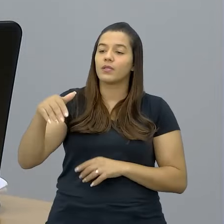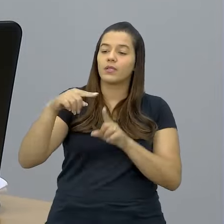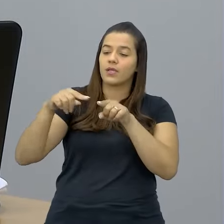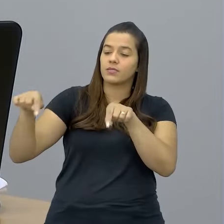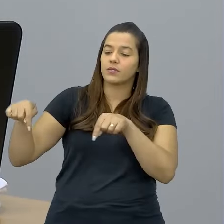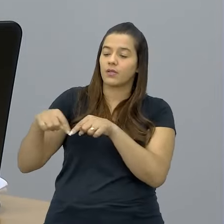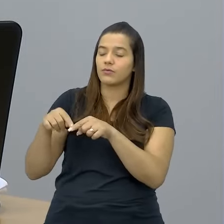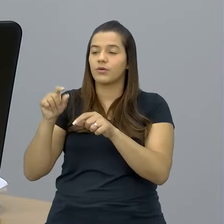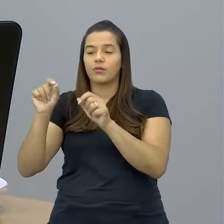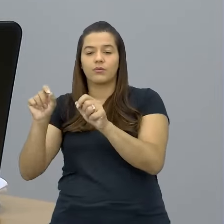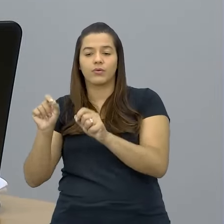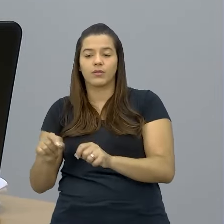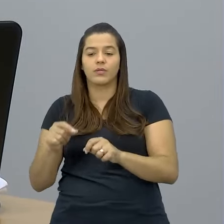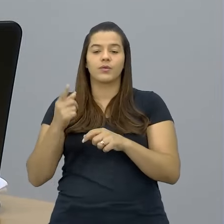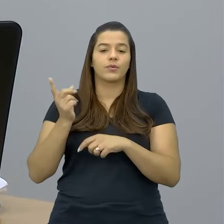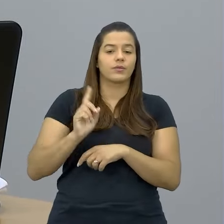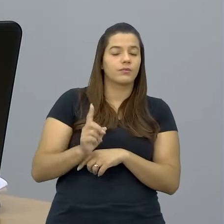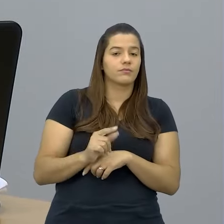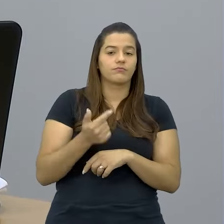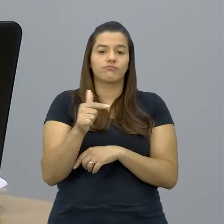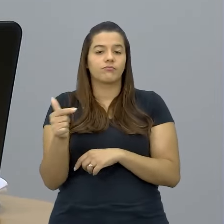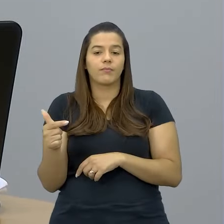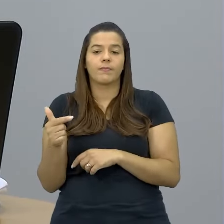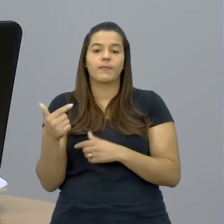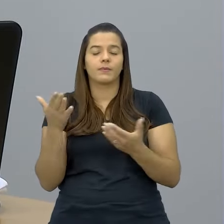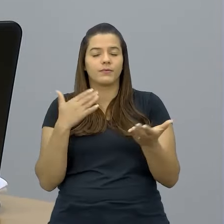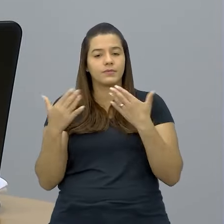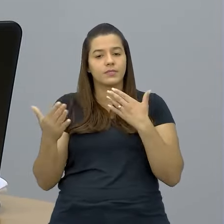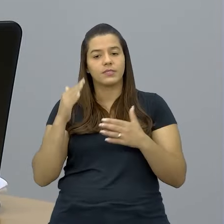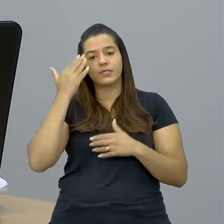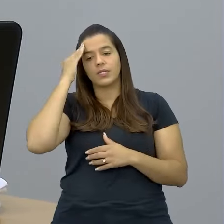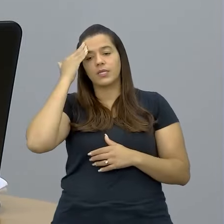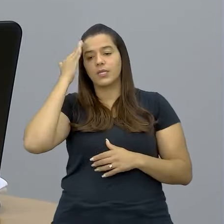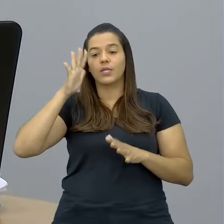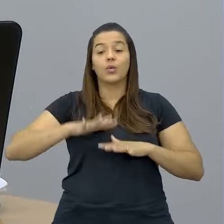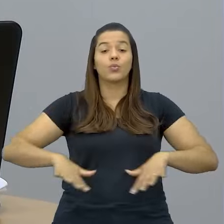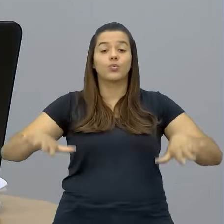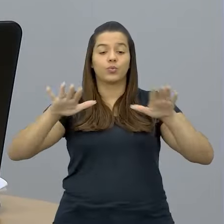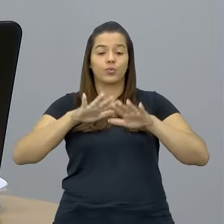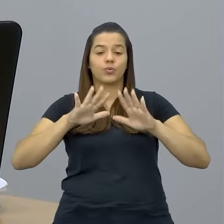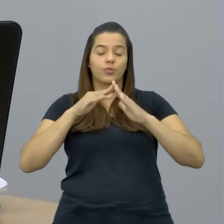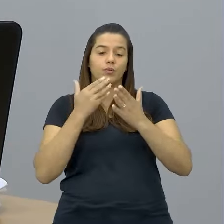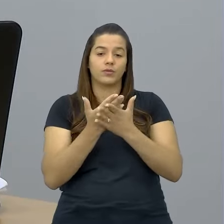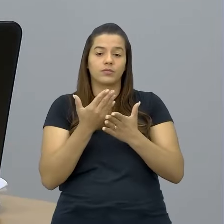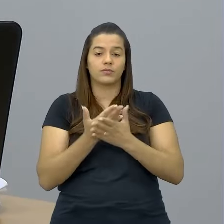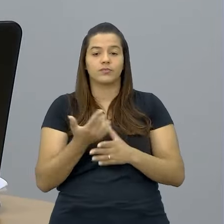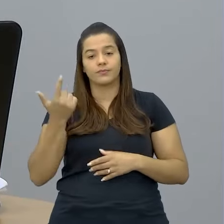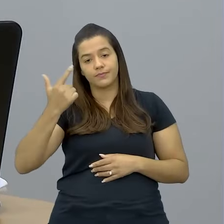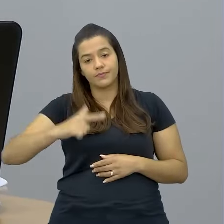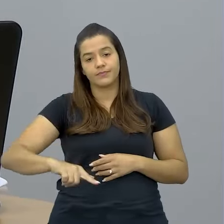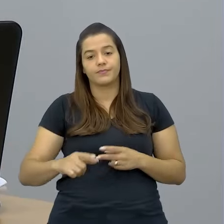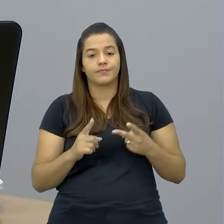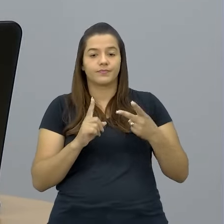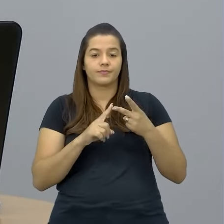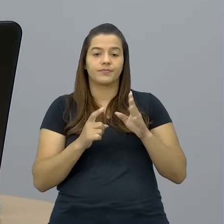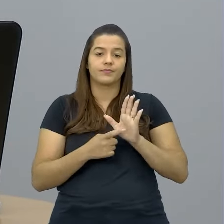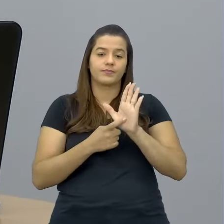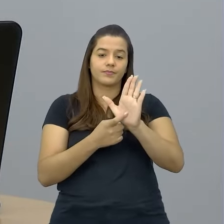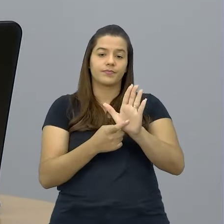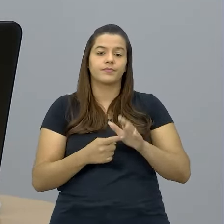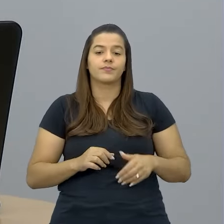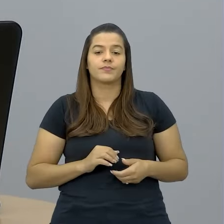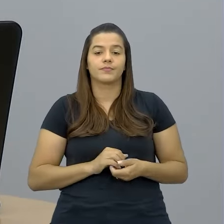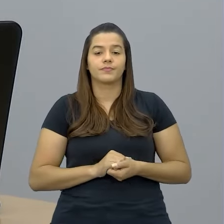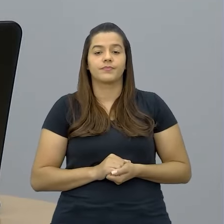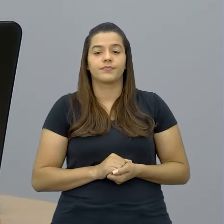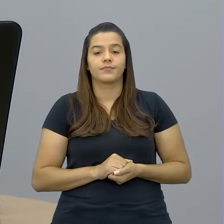que ele não está, e para vocês conseguirem entender o todo, tá, pessoal? E aí tem mais um, que eu vou pedir para passar no